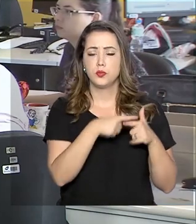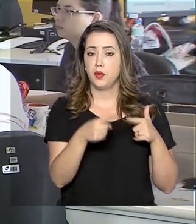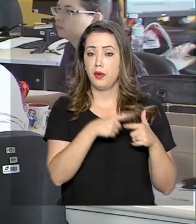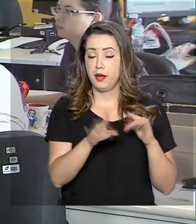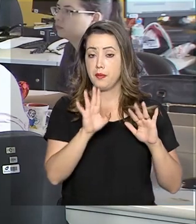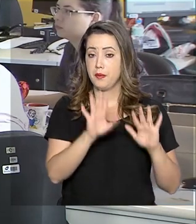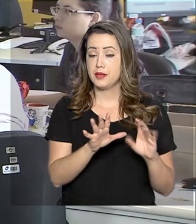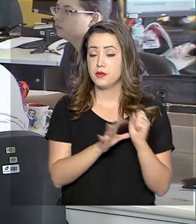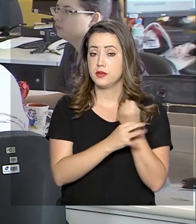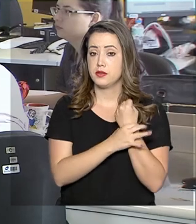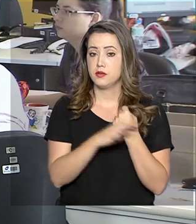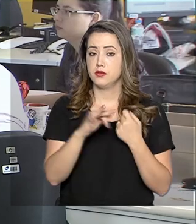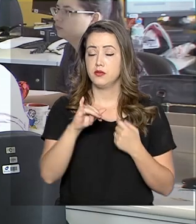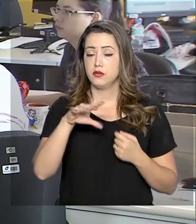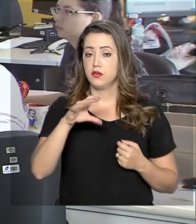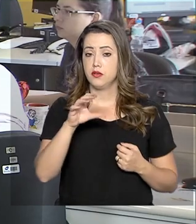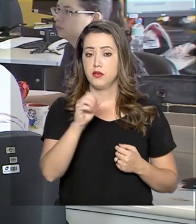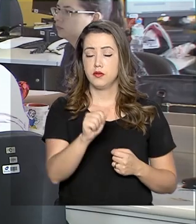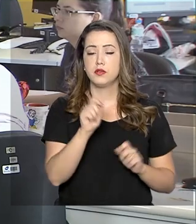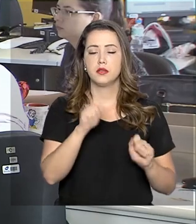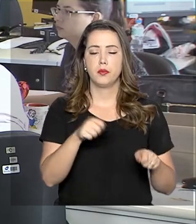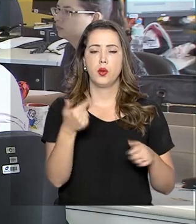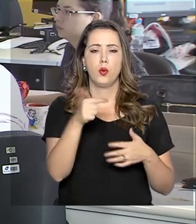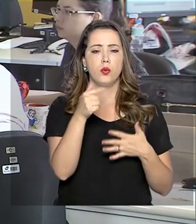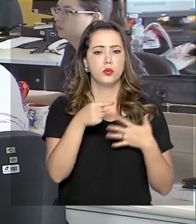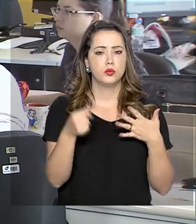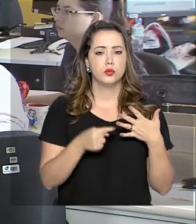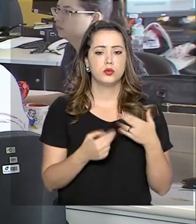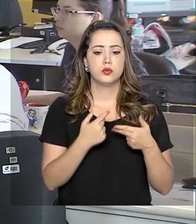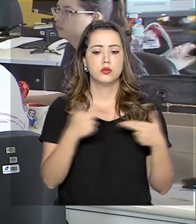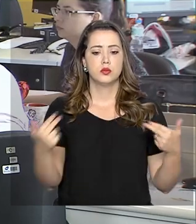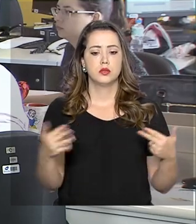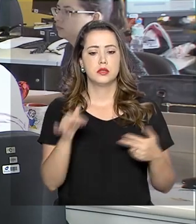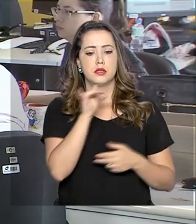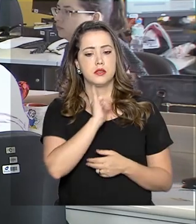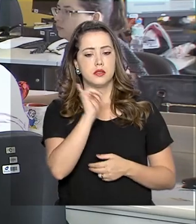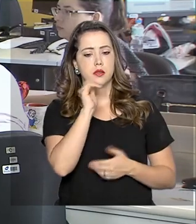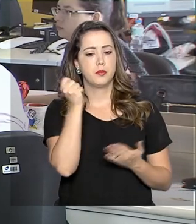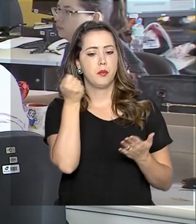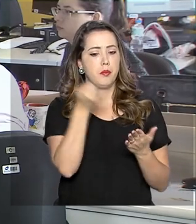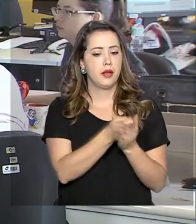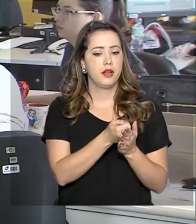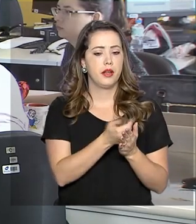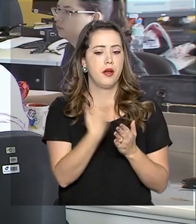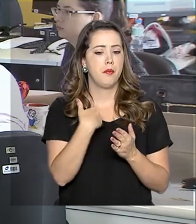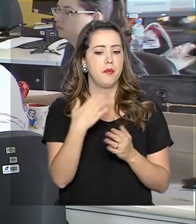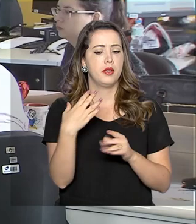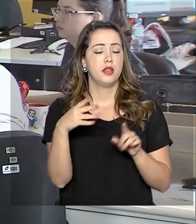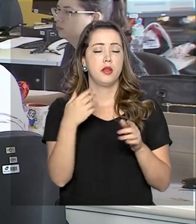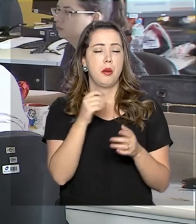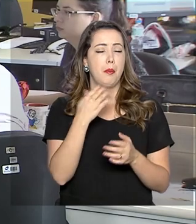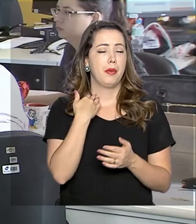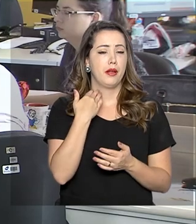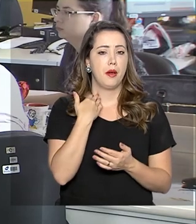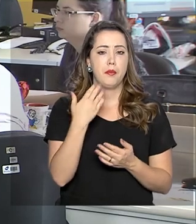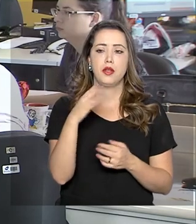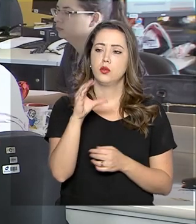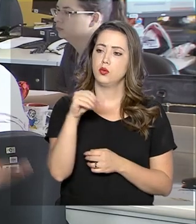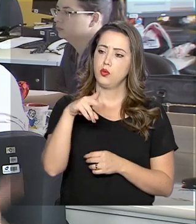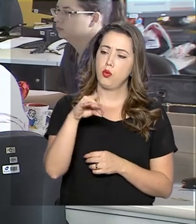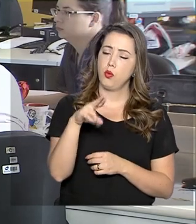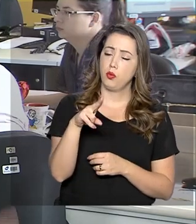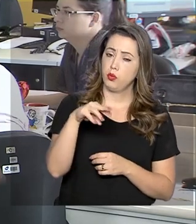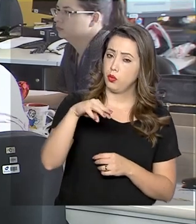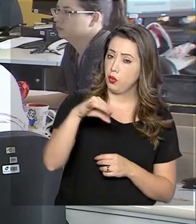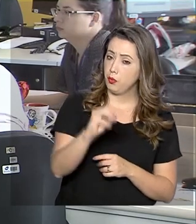E o seguro fiança-locatícia também pode prever outras coberturas, como o pagamento do condomínio e IPTU. Só que isso é